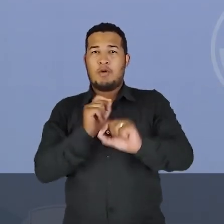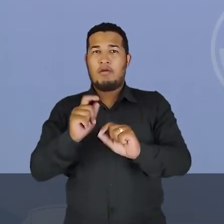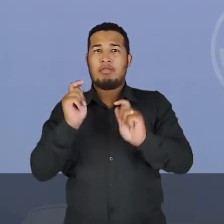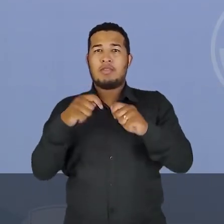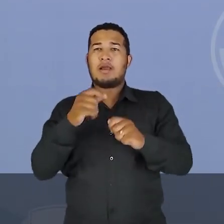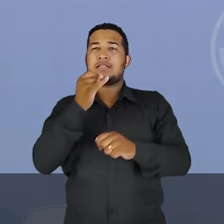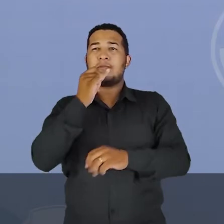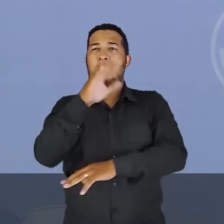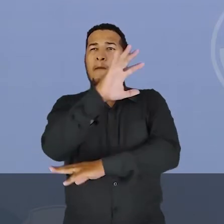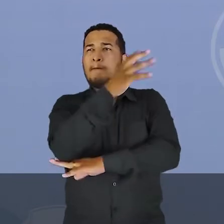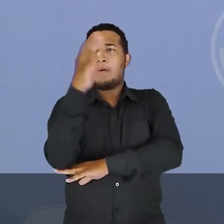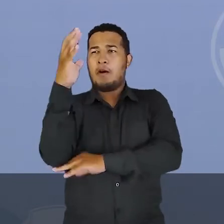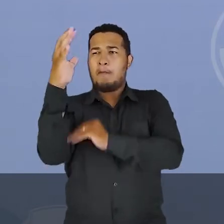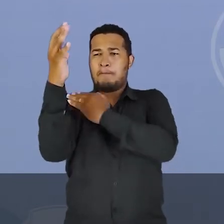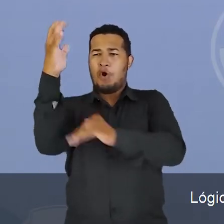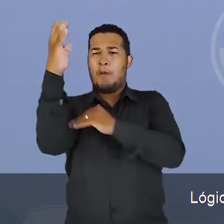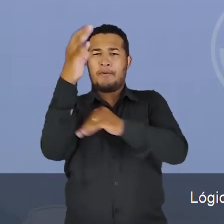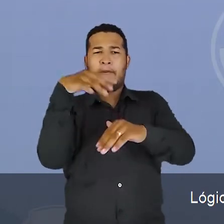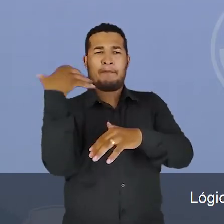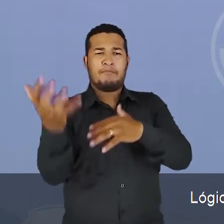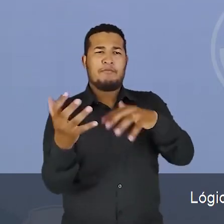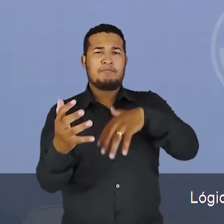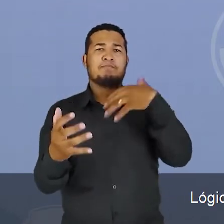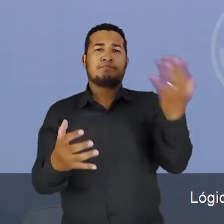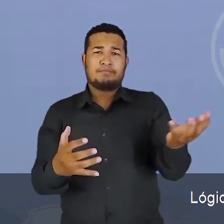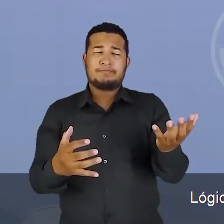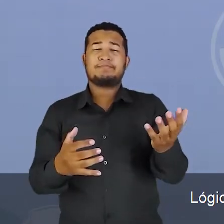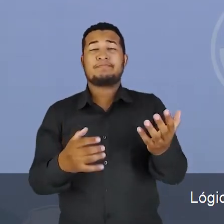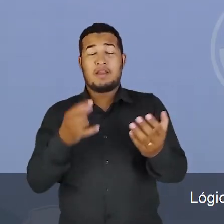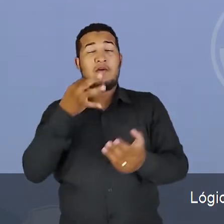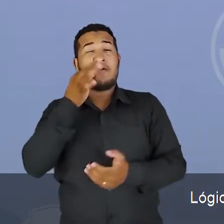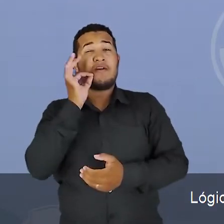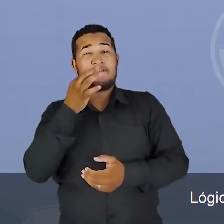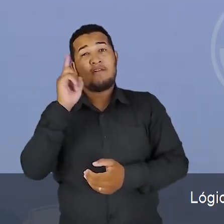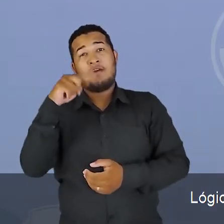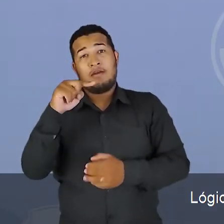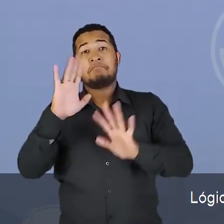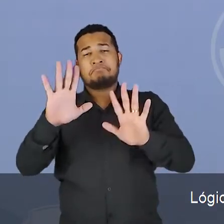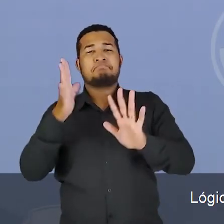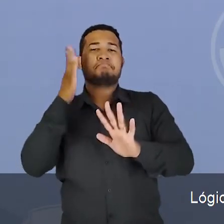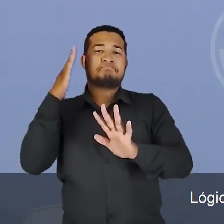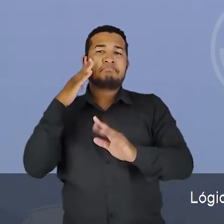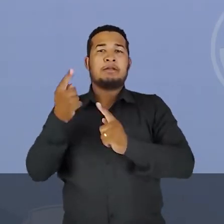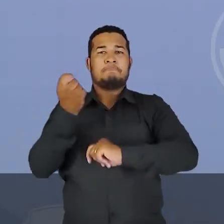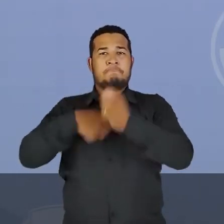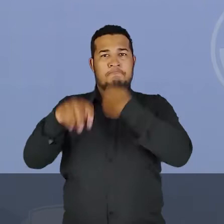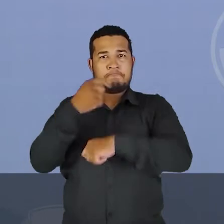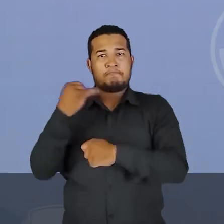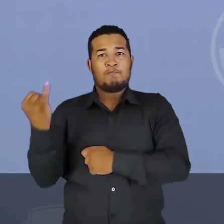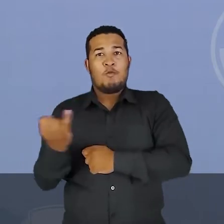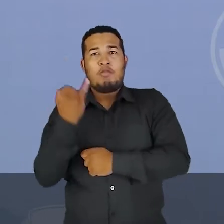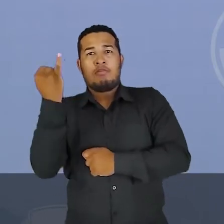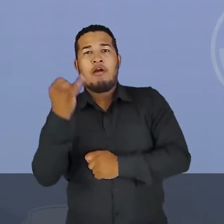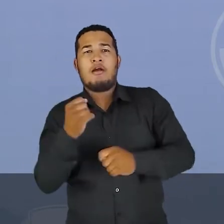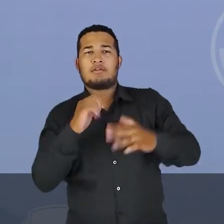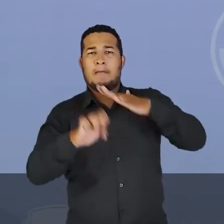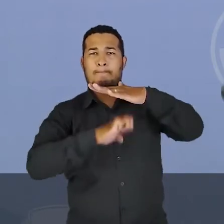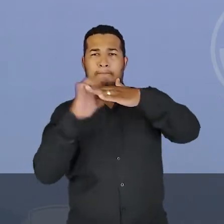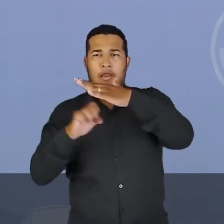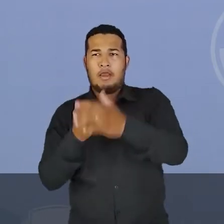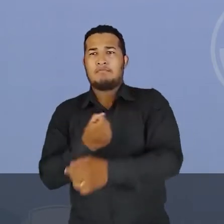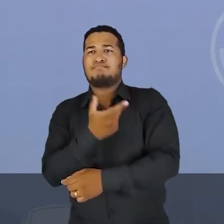destruição da Mata Atlântica é o café. Lógico que o café tem uma importância econômica muito grande na geração de riqueza, geração de emprego,